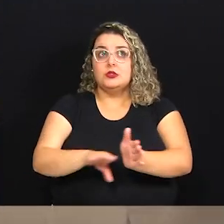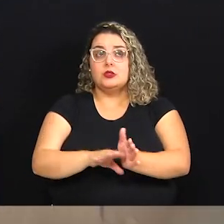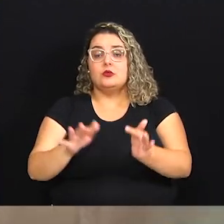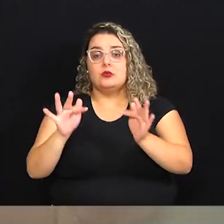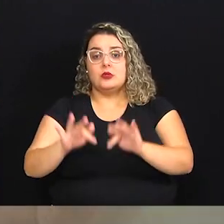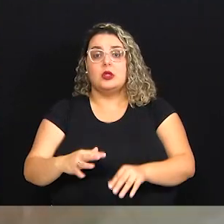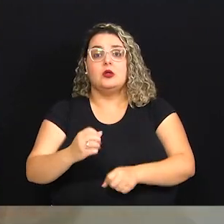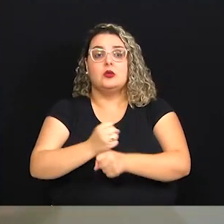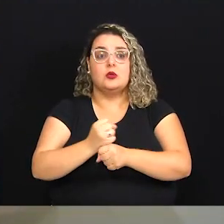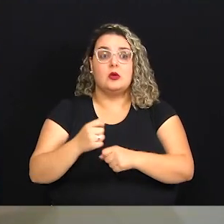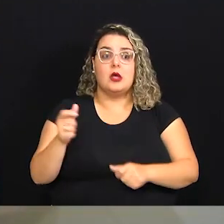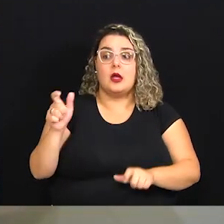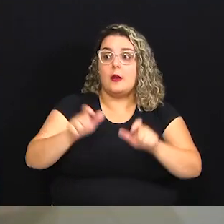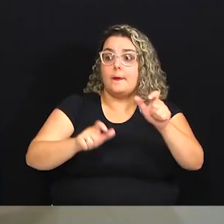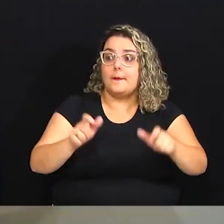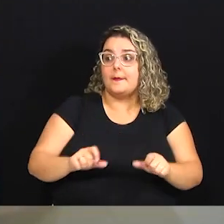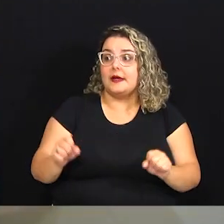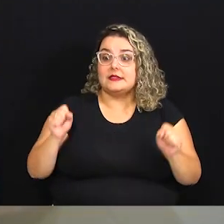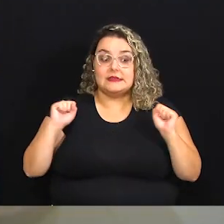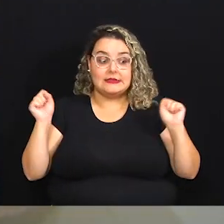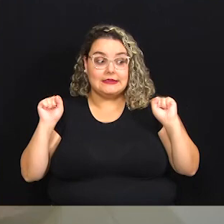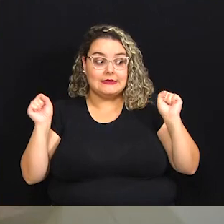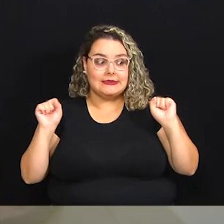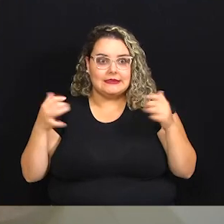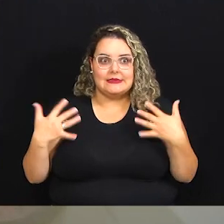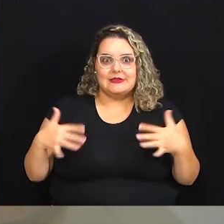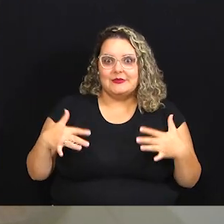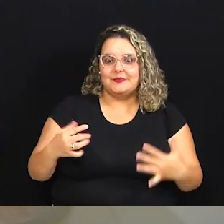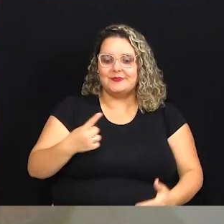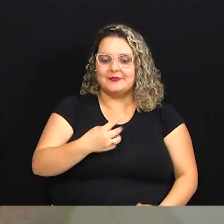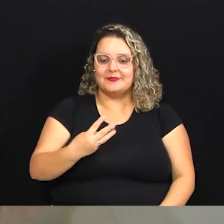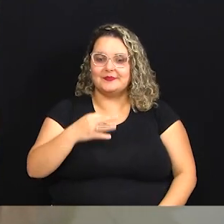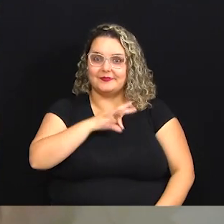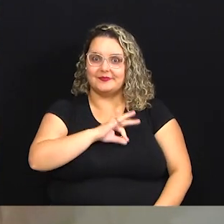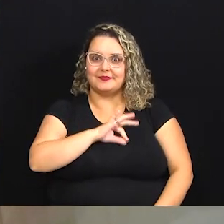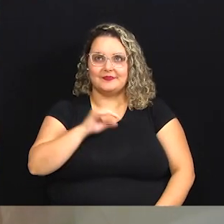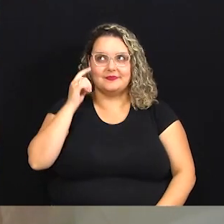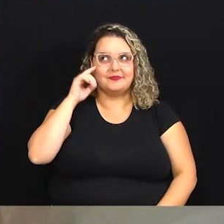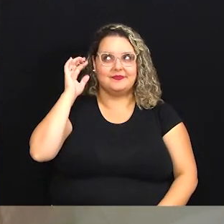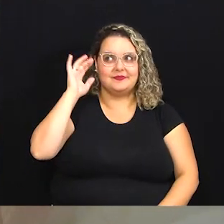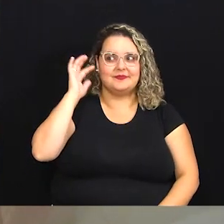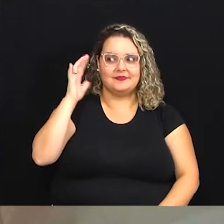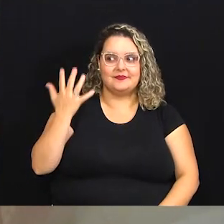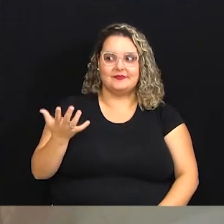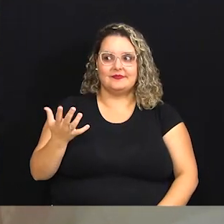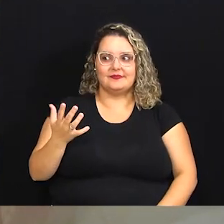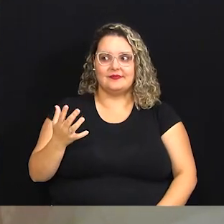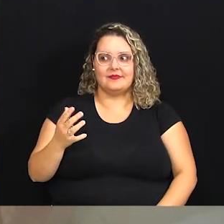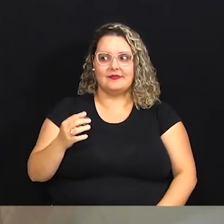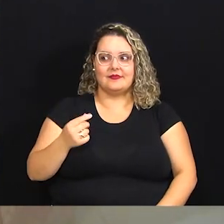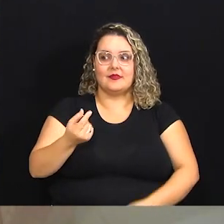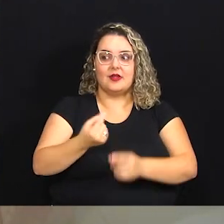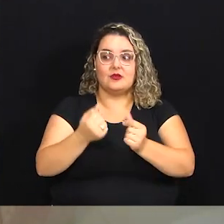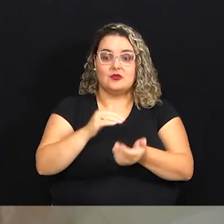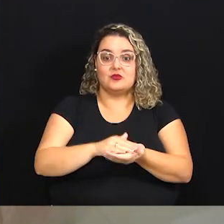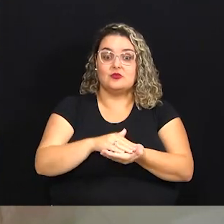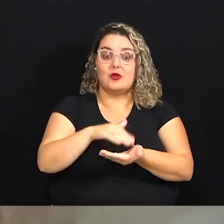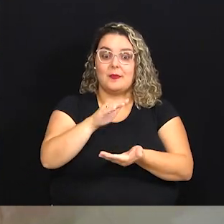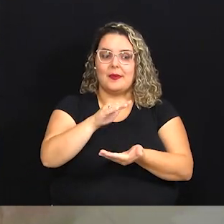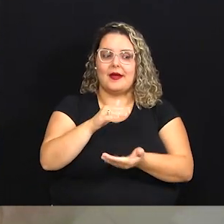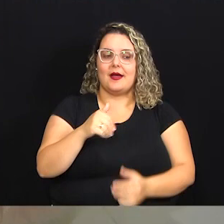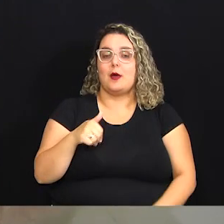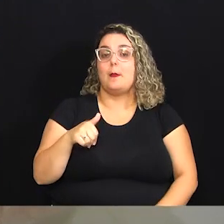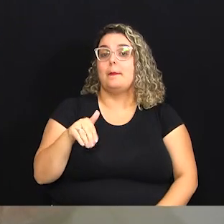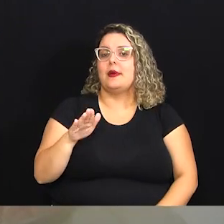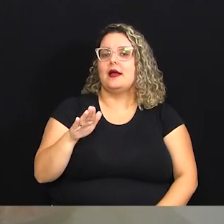do ano, a galera já fica empolgada com aquele 13º porque já pensa, a cabeça da pessoa é assim, um dinheiro a mais,